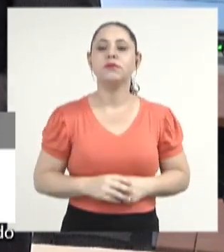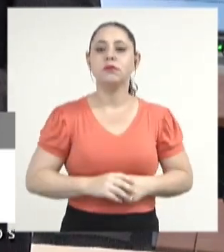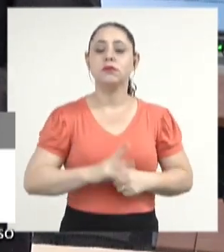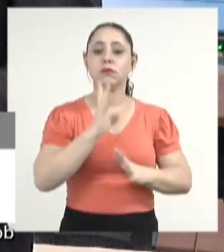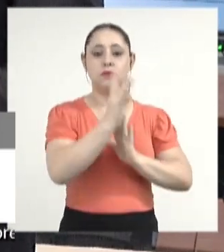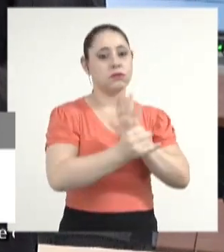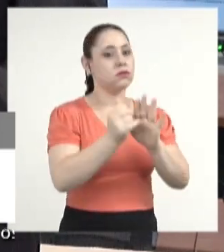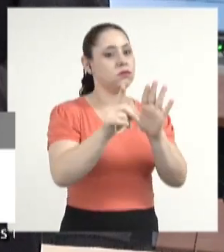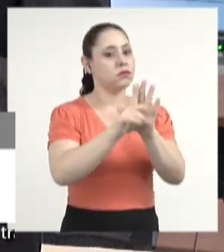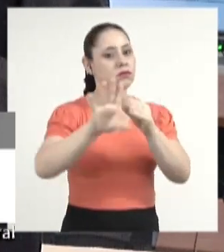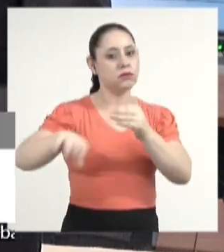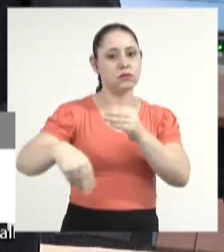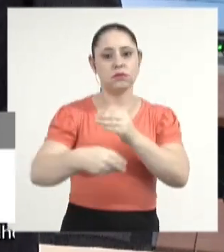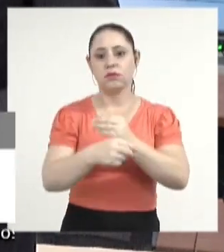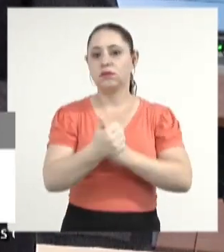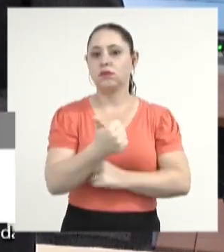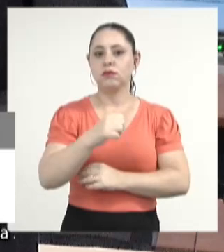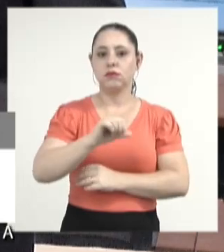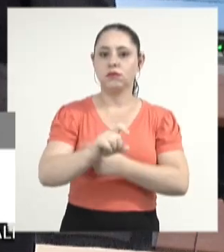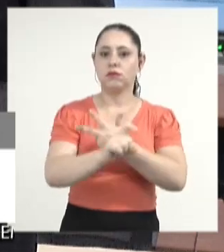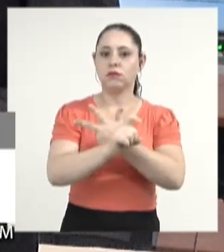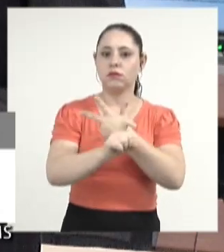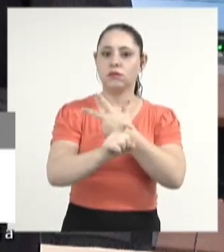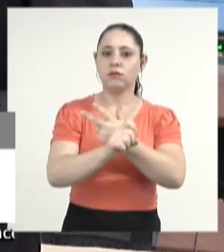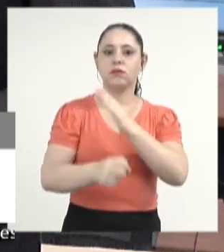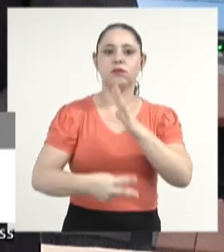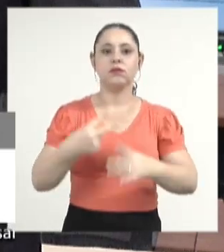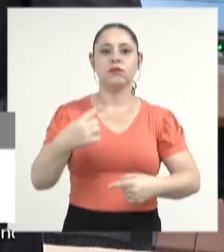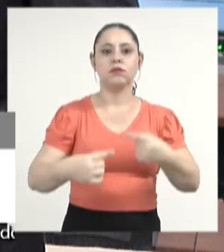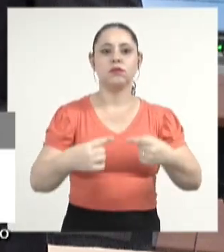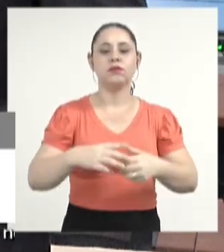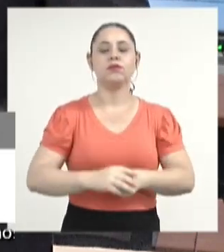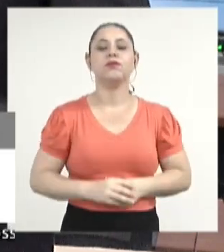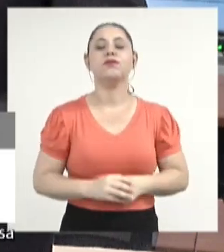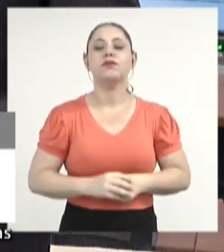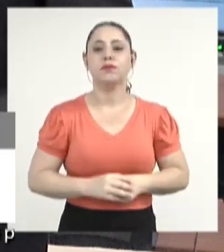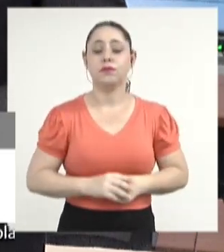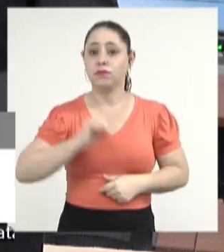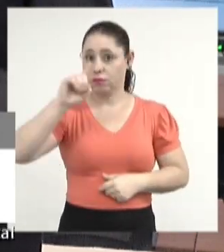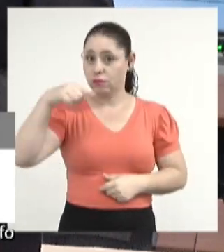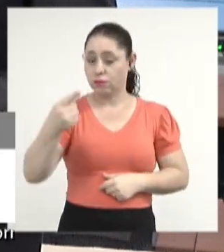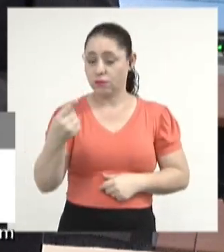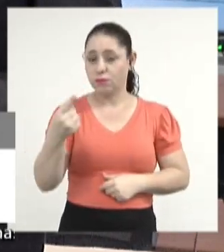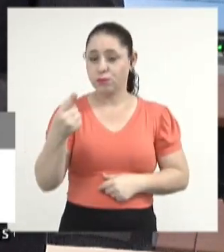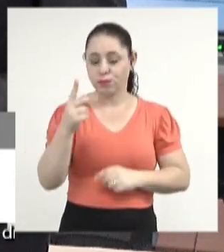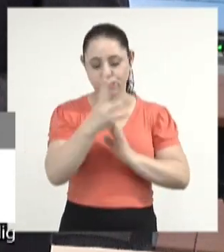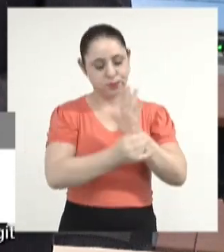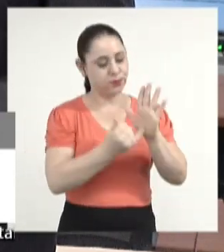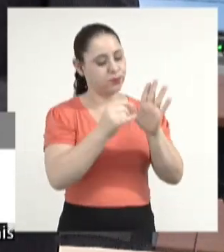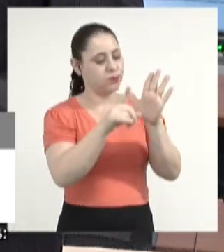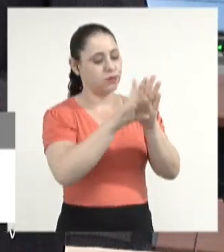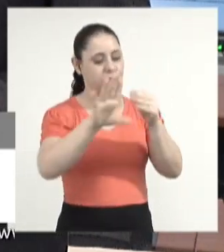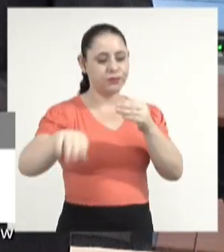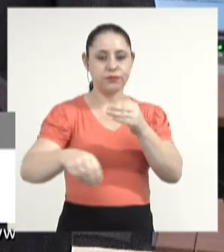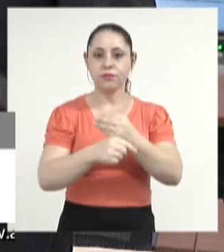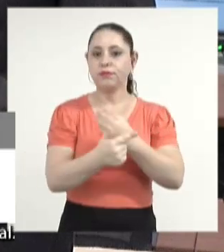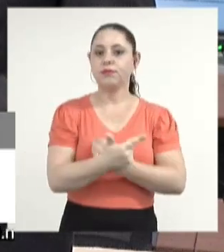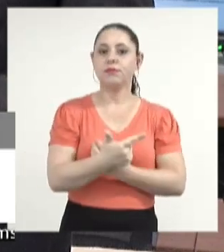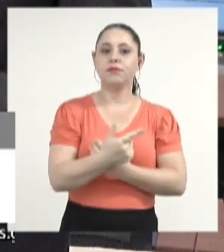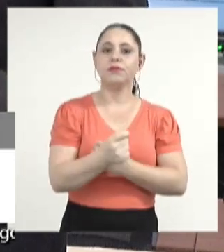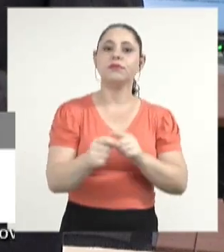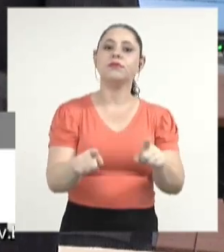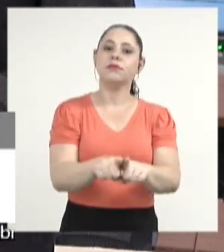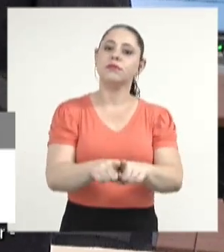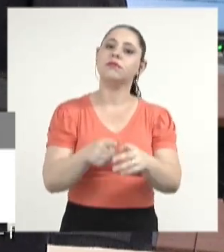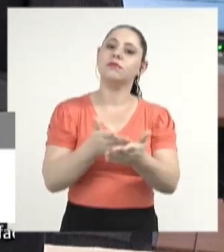um projeto de lei complementar 19 do Executivo em segunda votação. Na sequência, o projeto de lei complementar de número 20 também